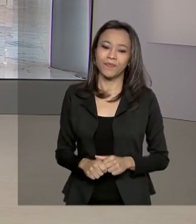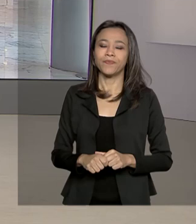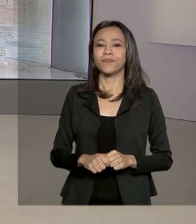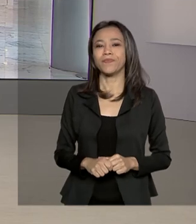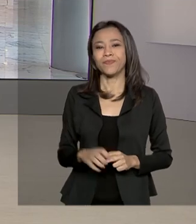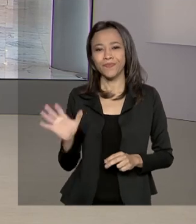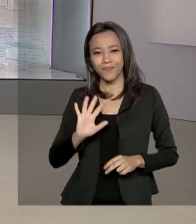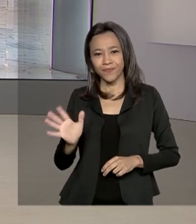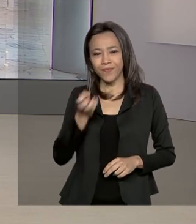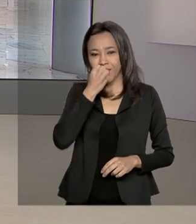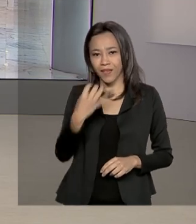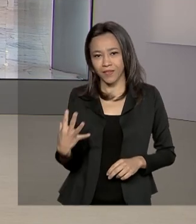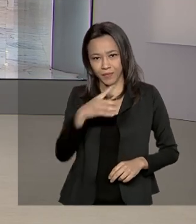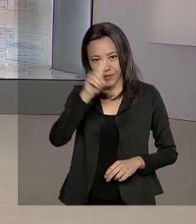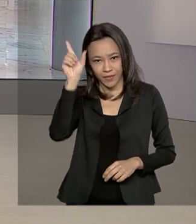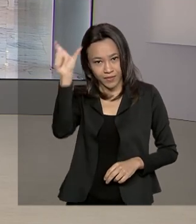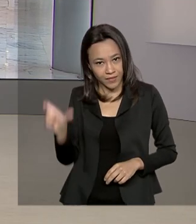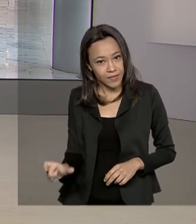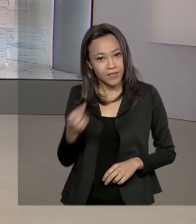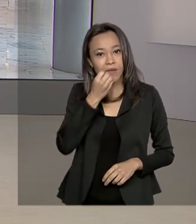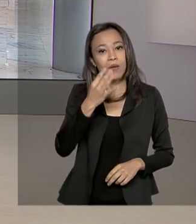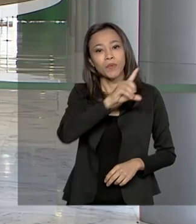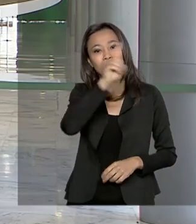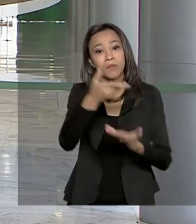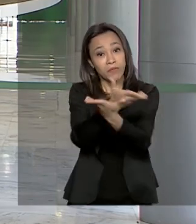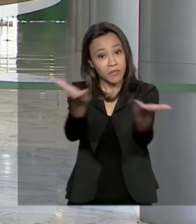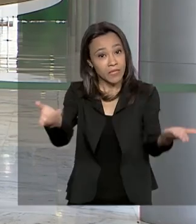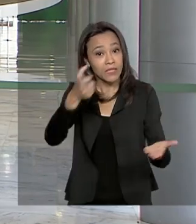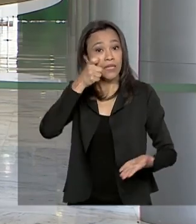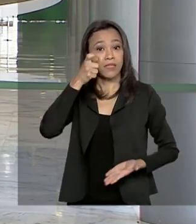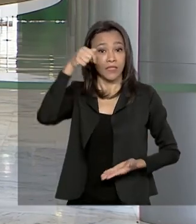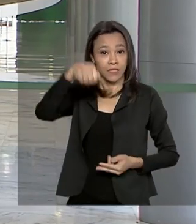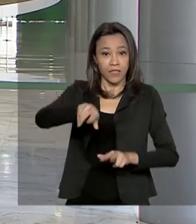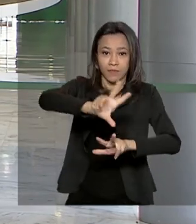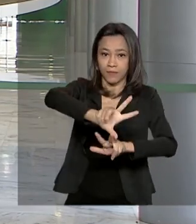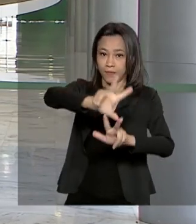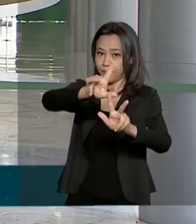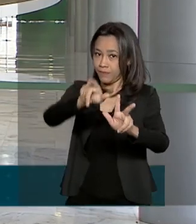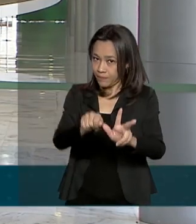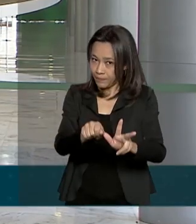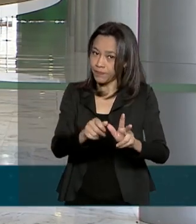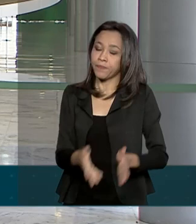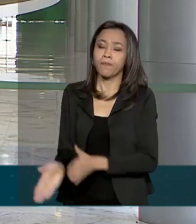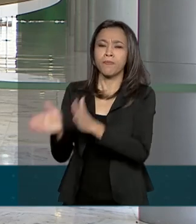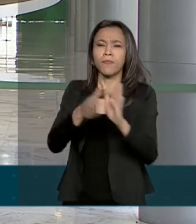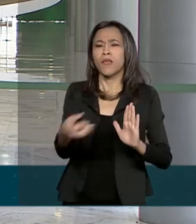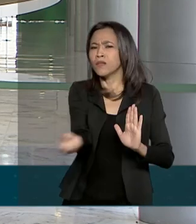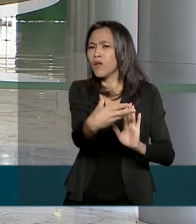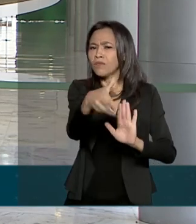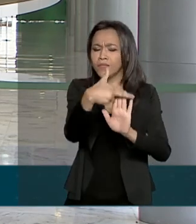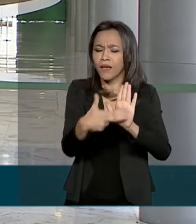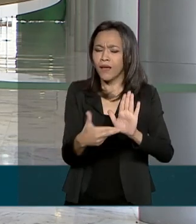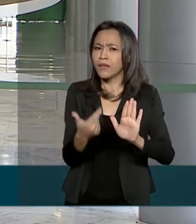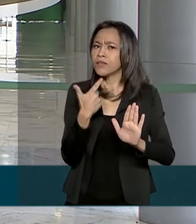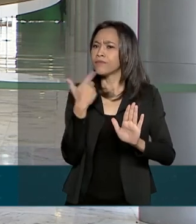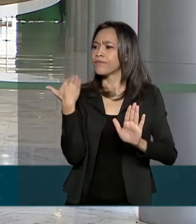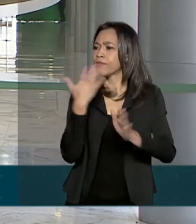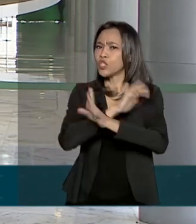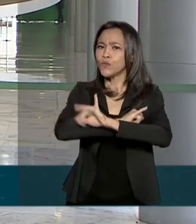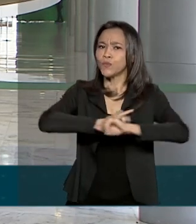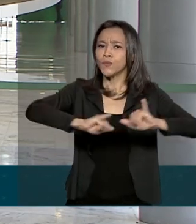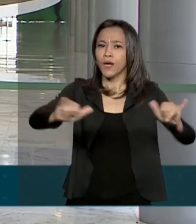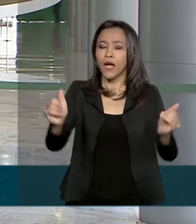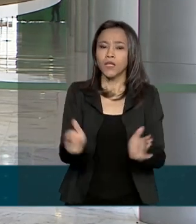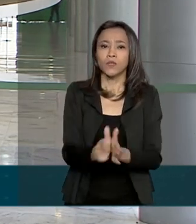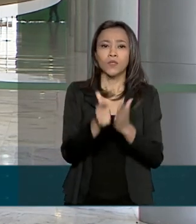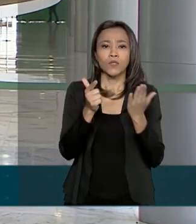Oi, Ana. Bom dia para você. Bom dia para você que acompanha a TV Brasil. Essas novas regras foram divulgadas no Diário Oficial